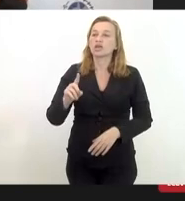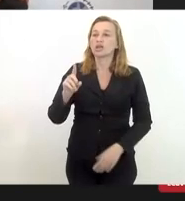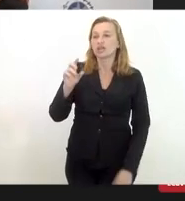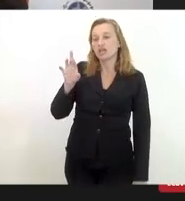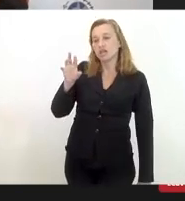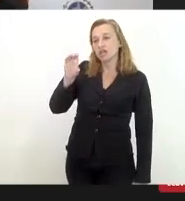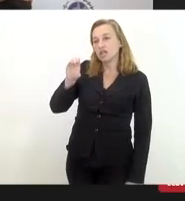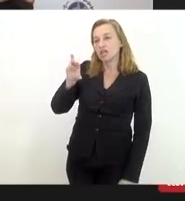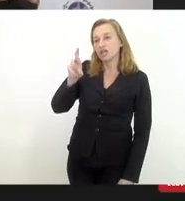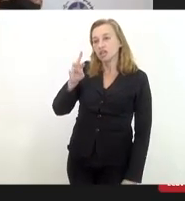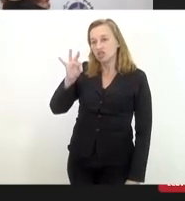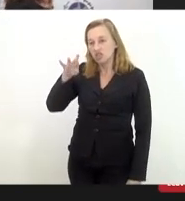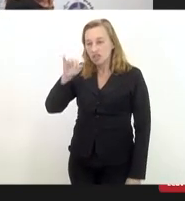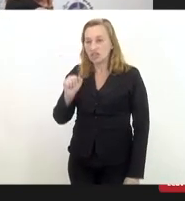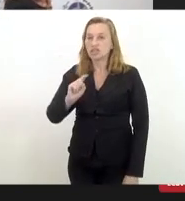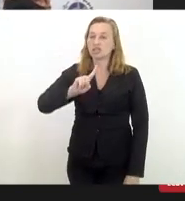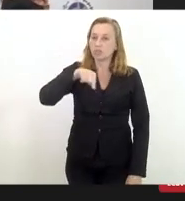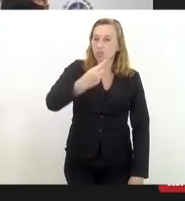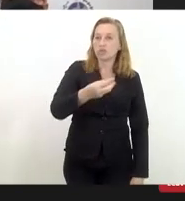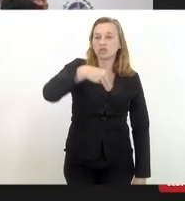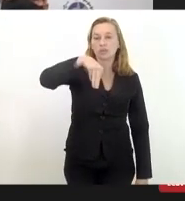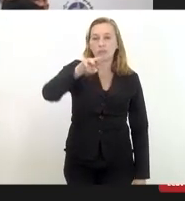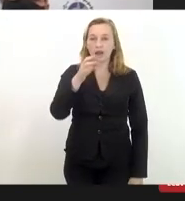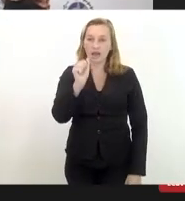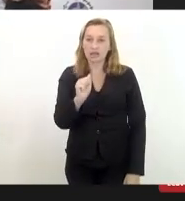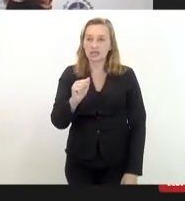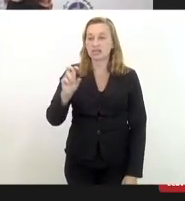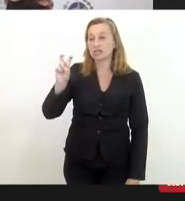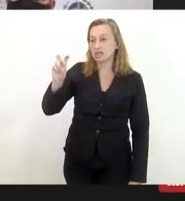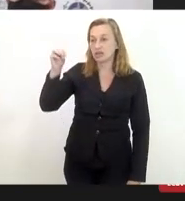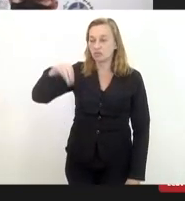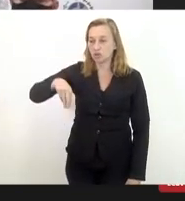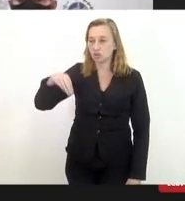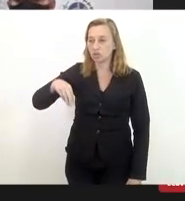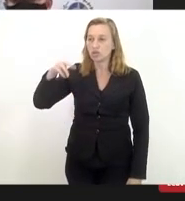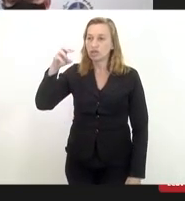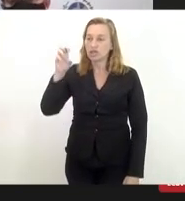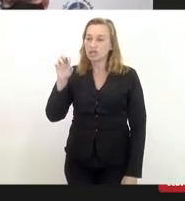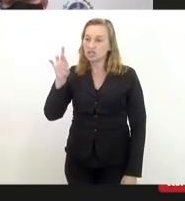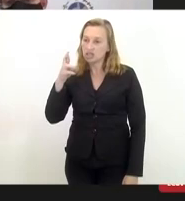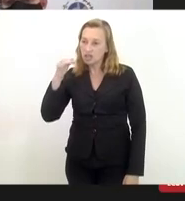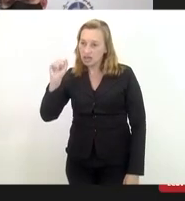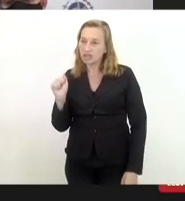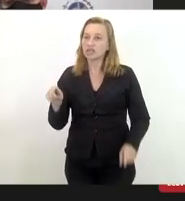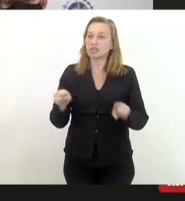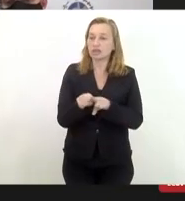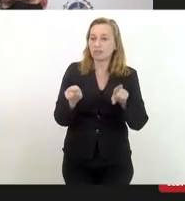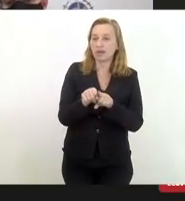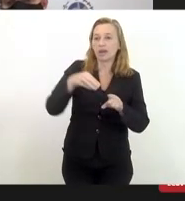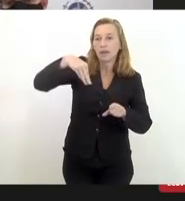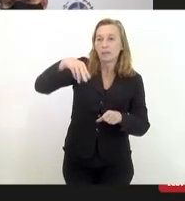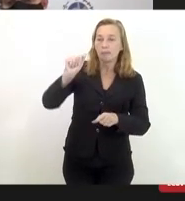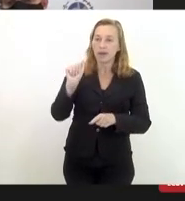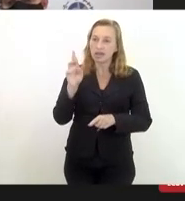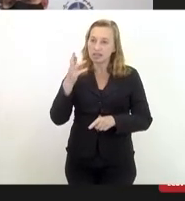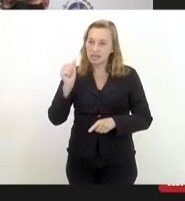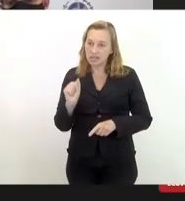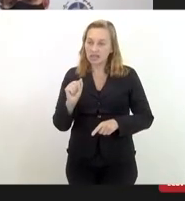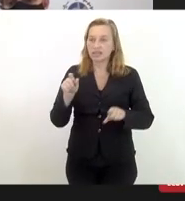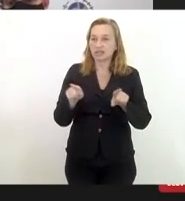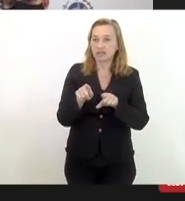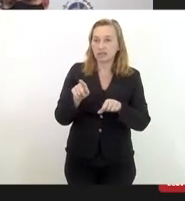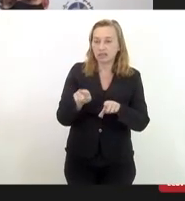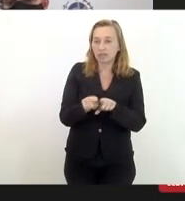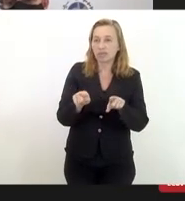doutora Márcia Gustosa. A doutora Cristiana tem 5 minutos e a doutora Márcia Gustosa também. Só um minutinho, por favor. Tem